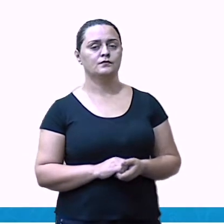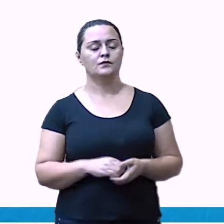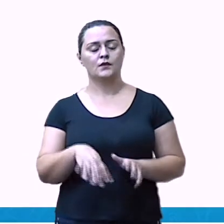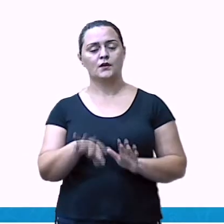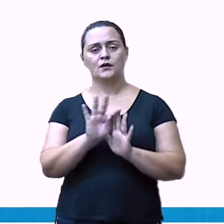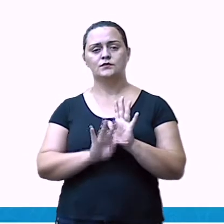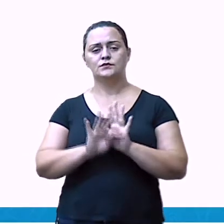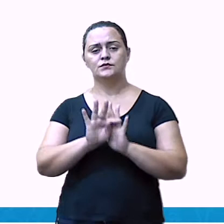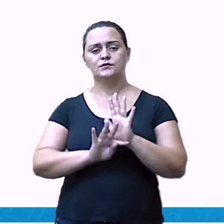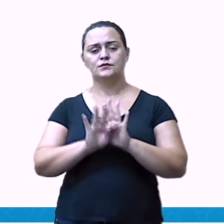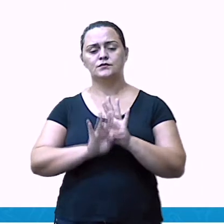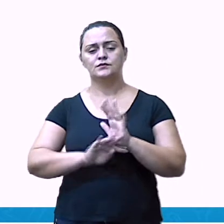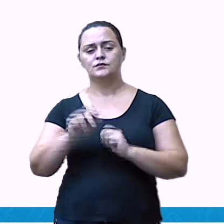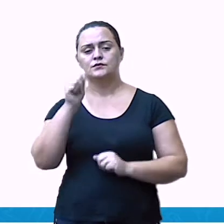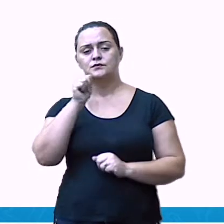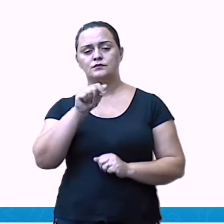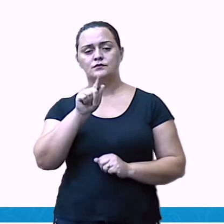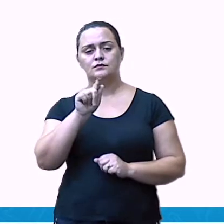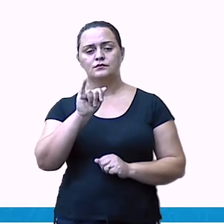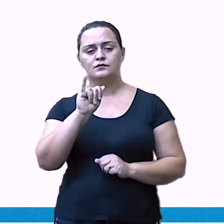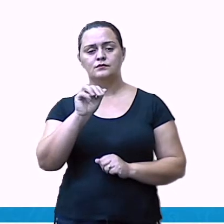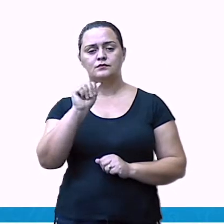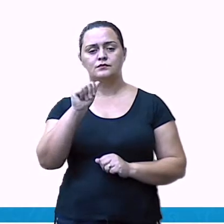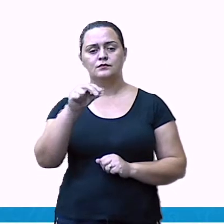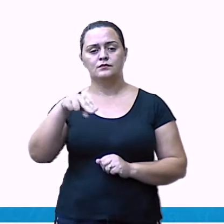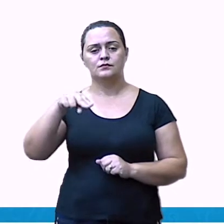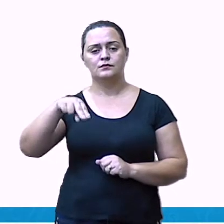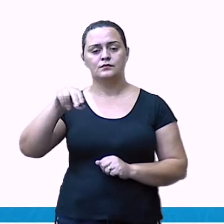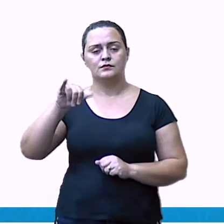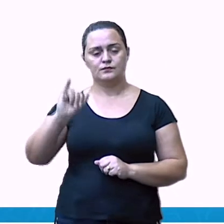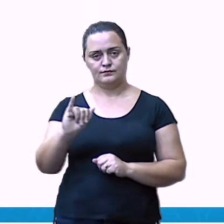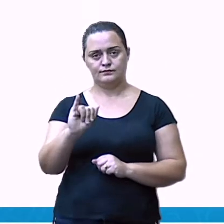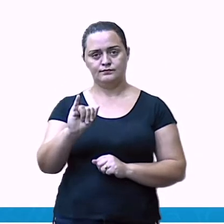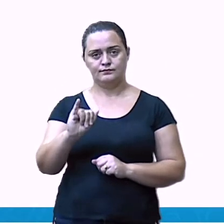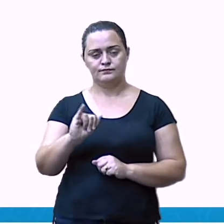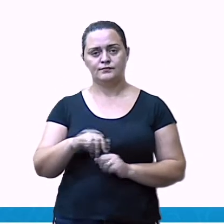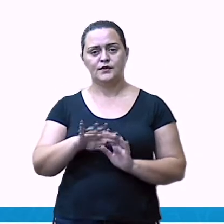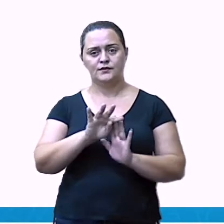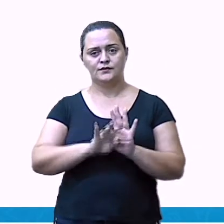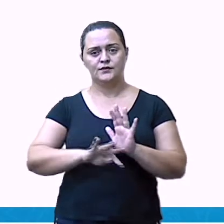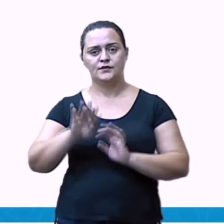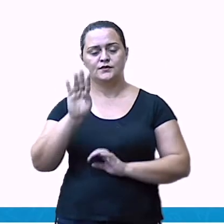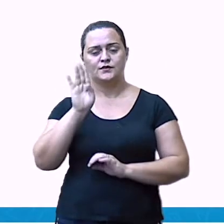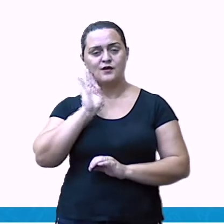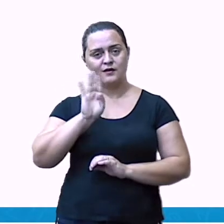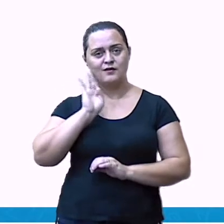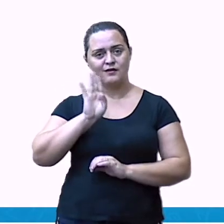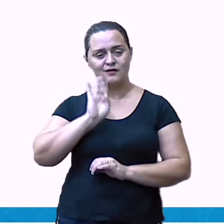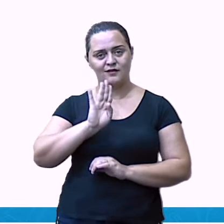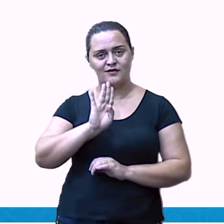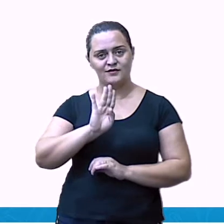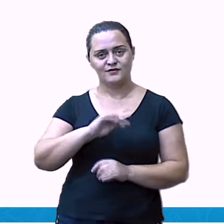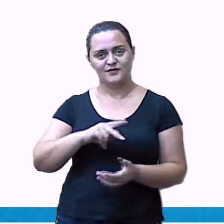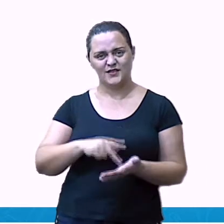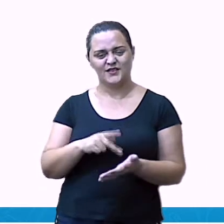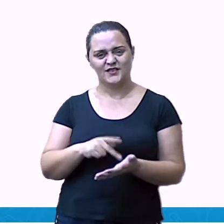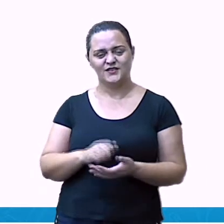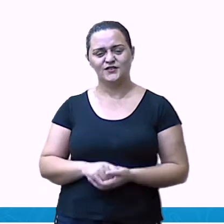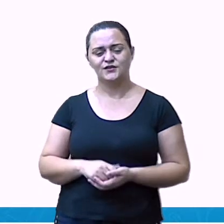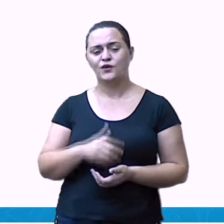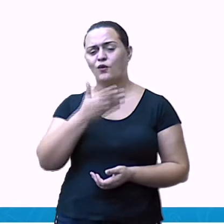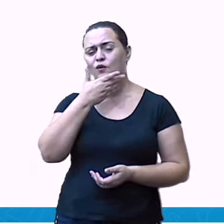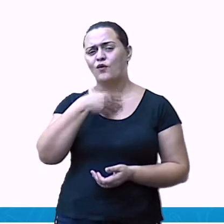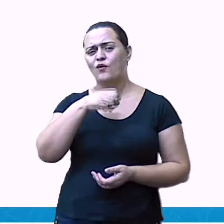de Gianni Rodari. Que texto legal, né? O vovô quer contar a história, mas